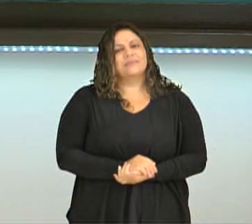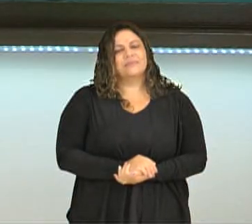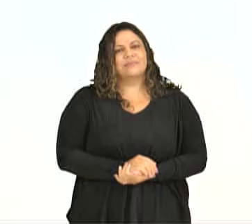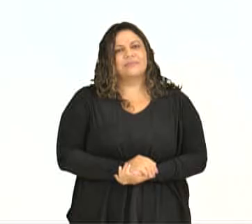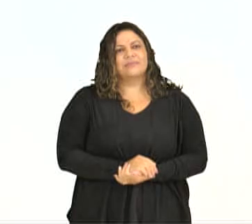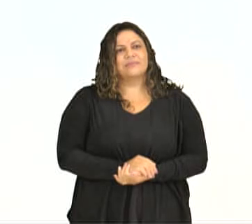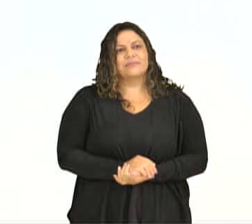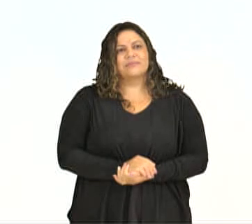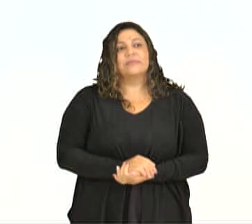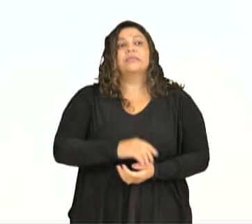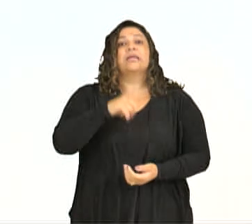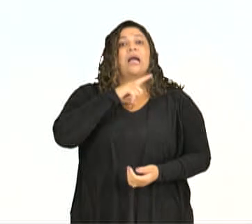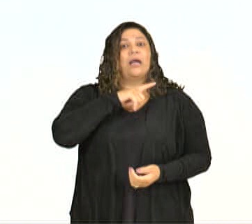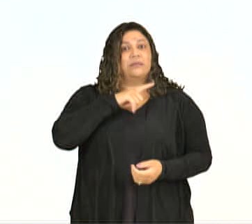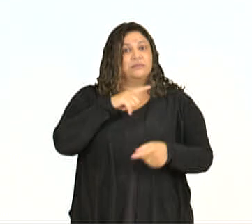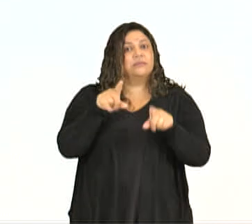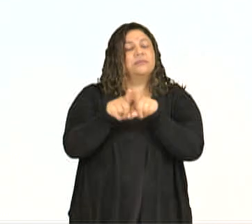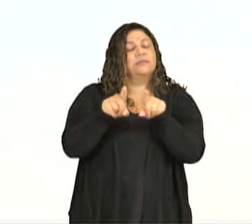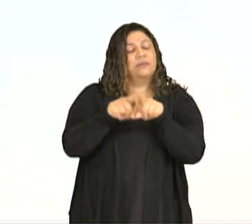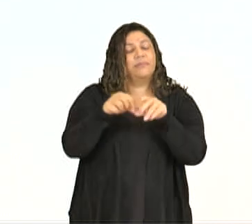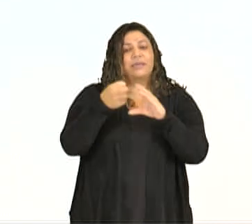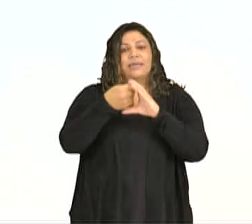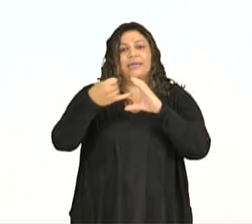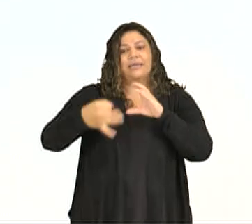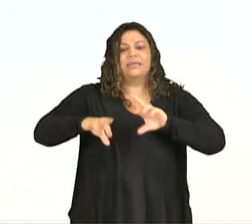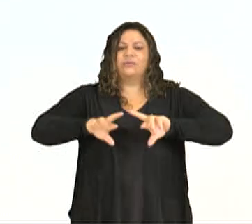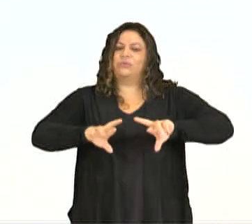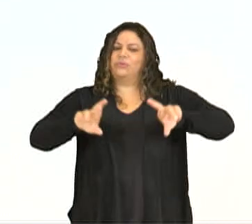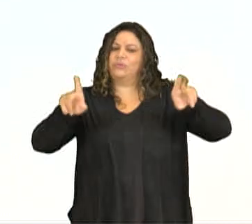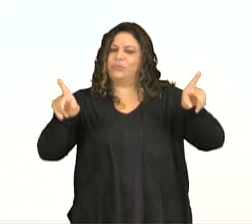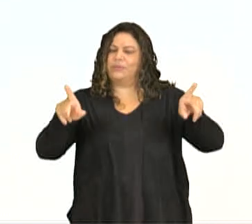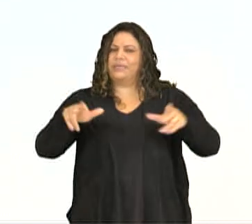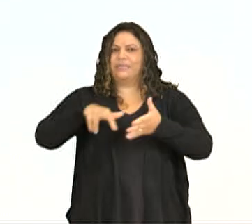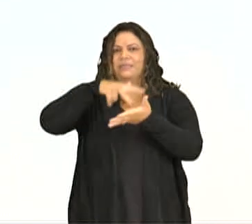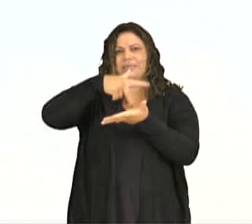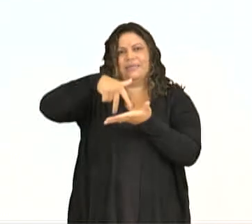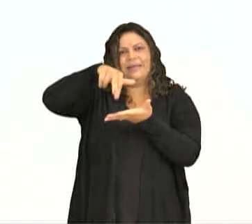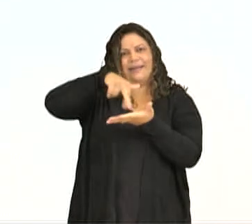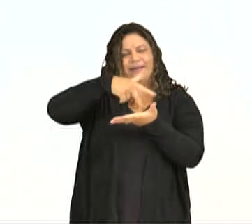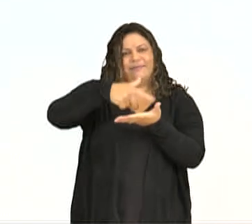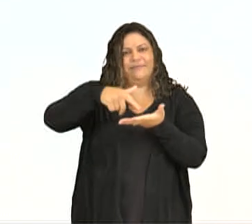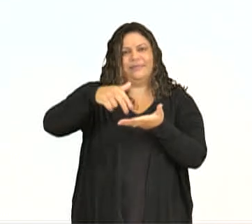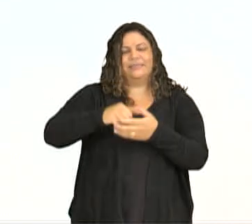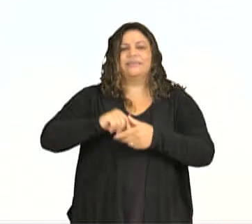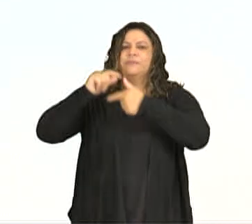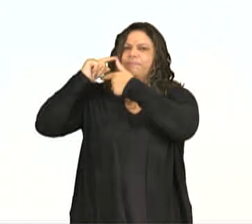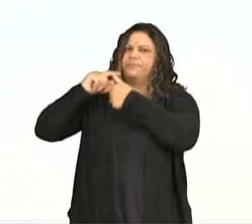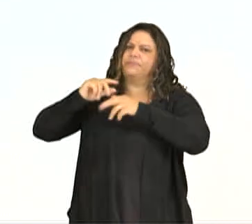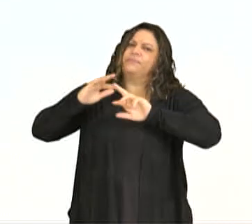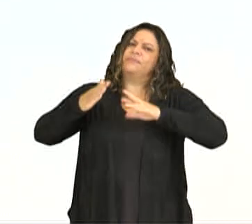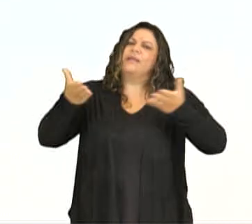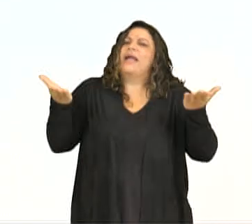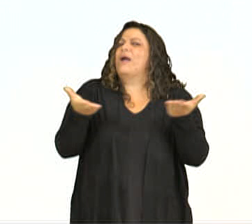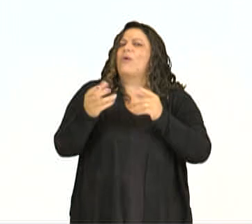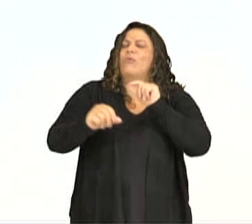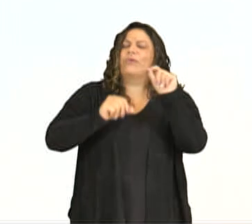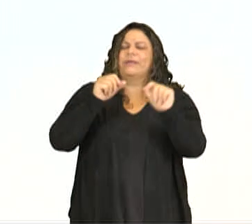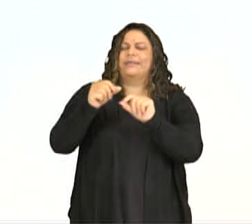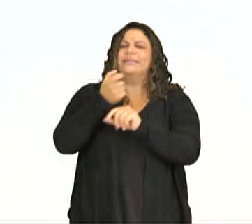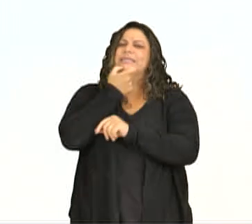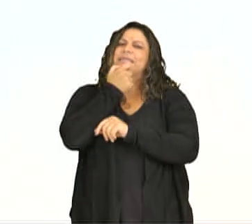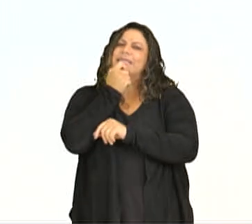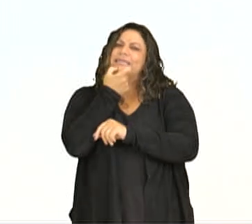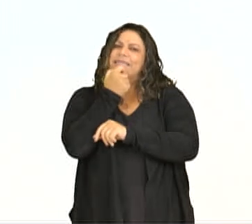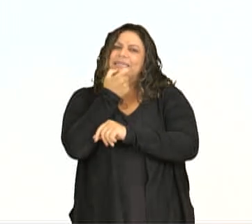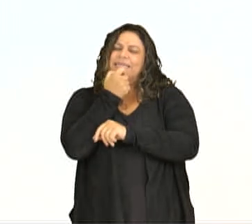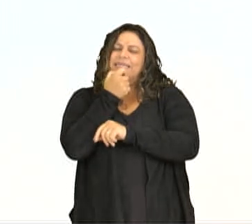A gente também tem outras características da valsa. Então, a gente tem a valsa moderna ou inglesa. Ela é uma derivação da